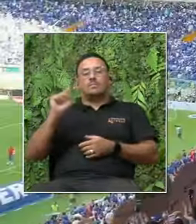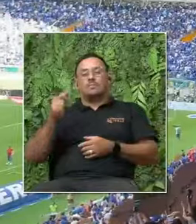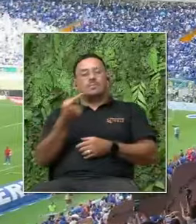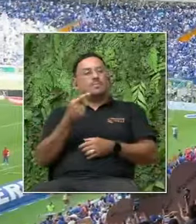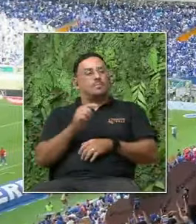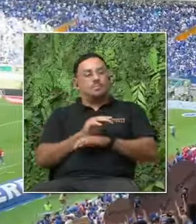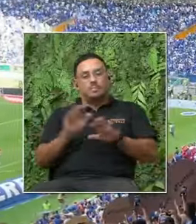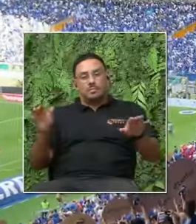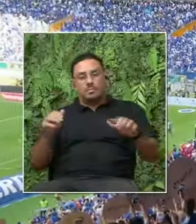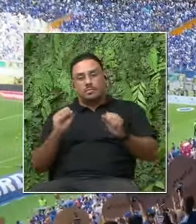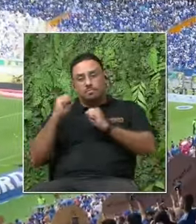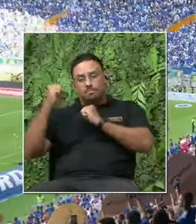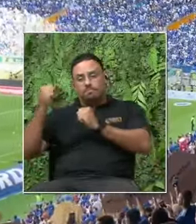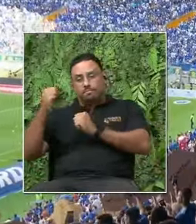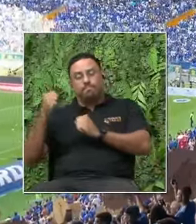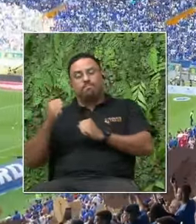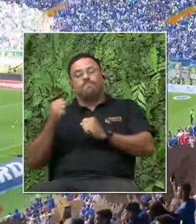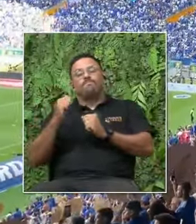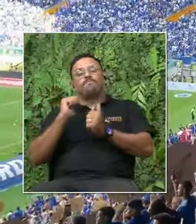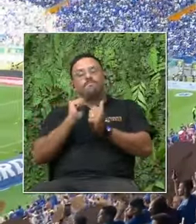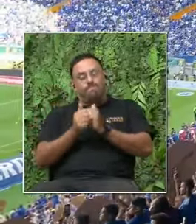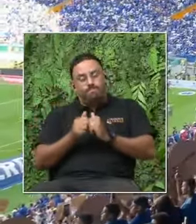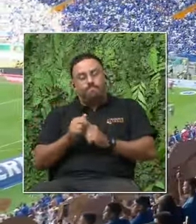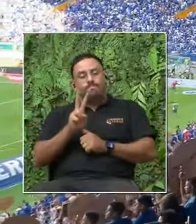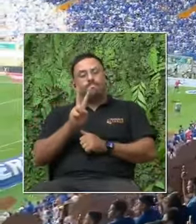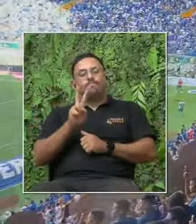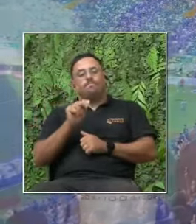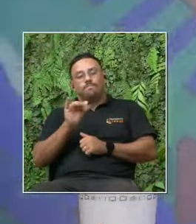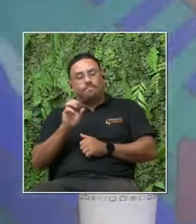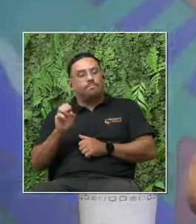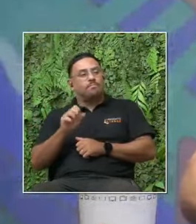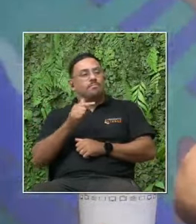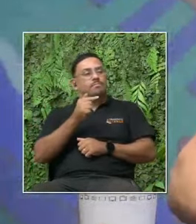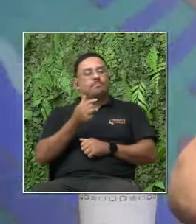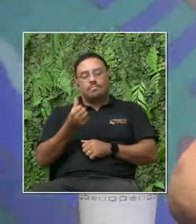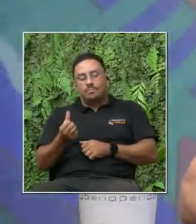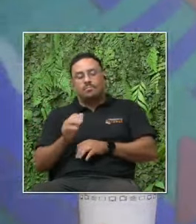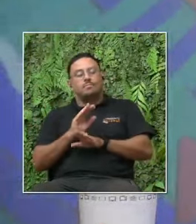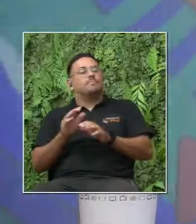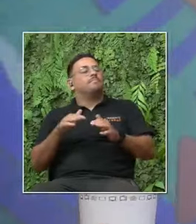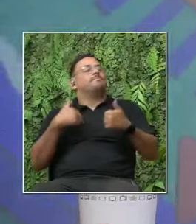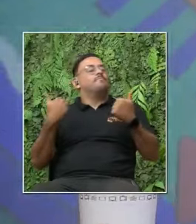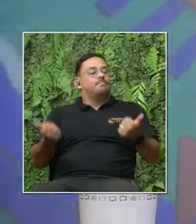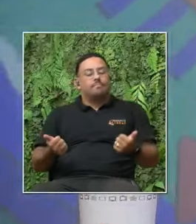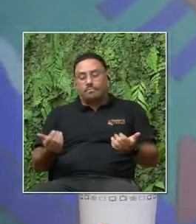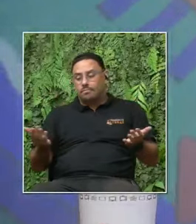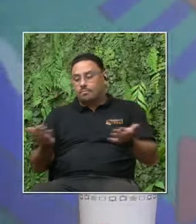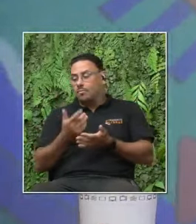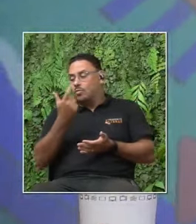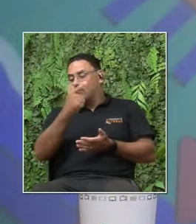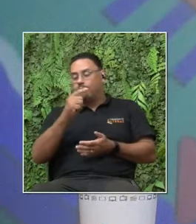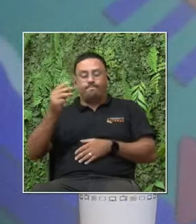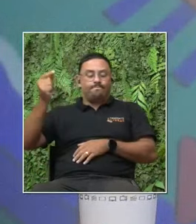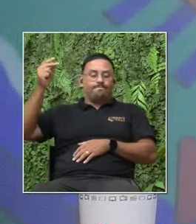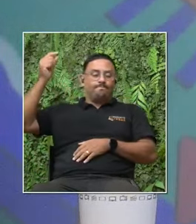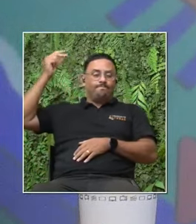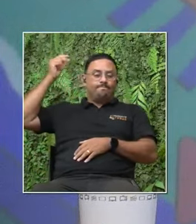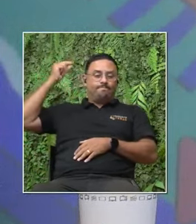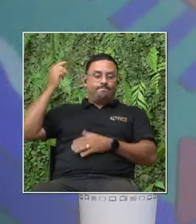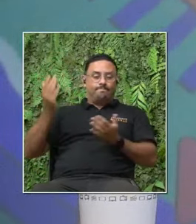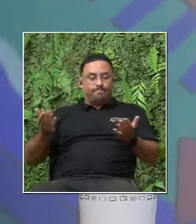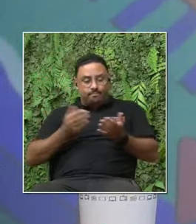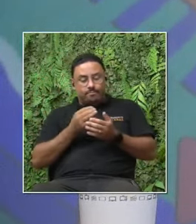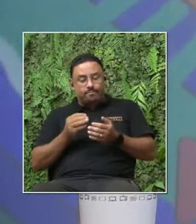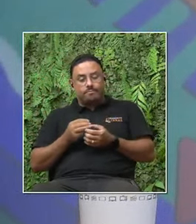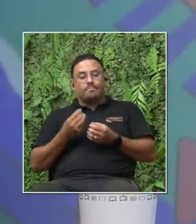torcedores naquele jogo é aí aqui o vin tá falando 76 e tudo mais mas enfim outros tempos a rapaziada tá